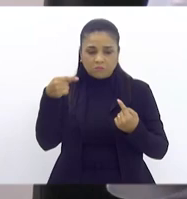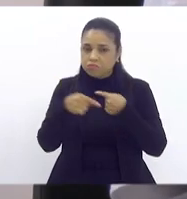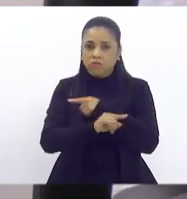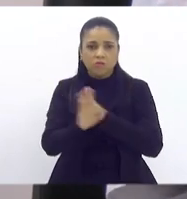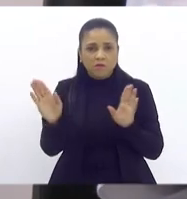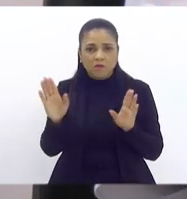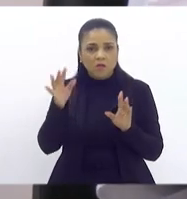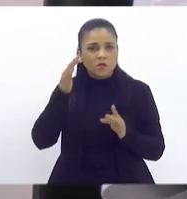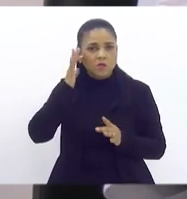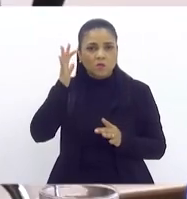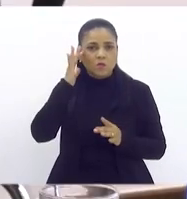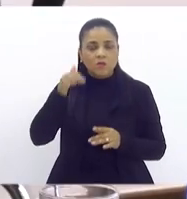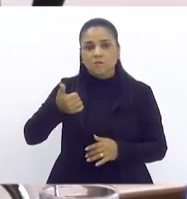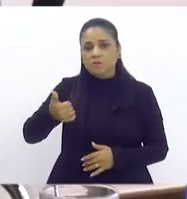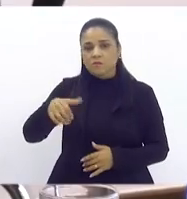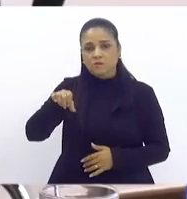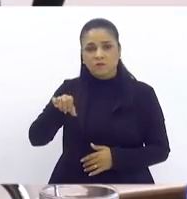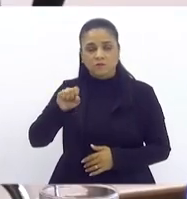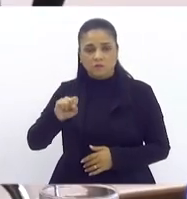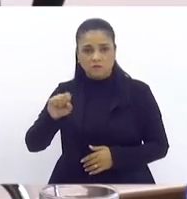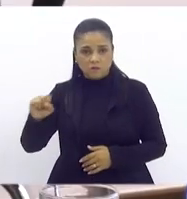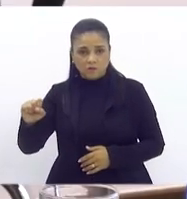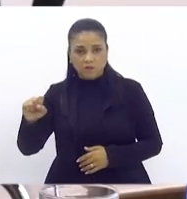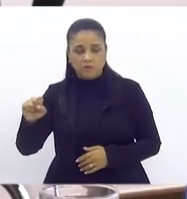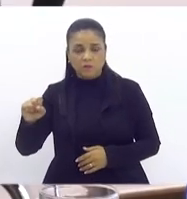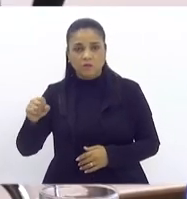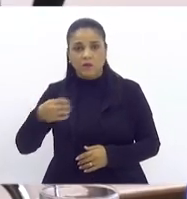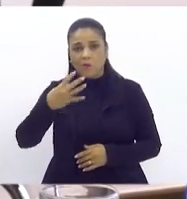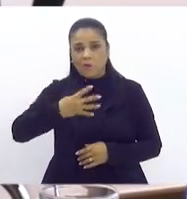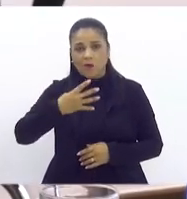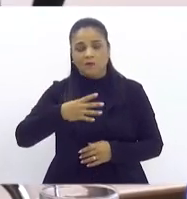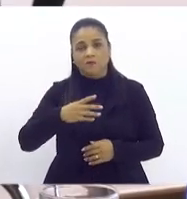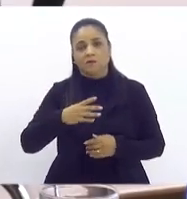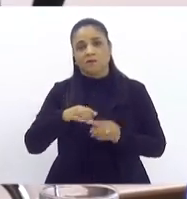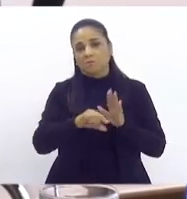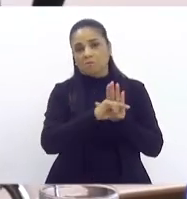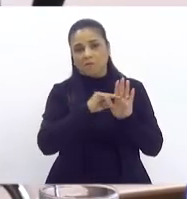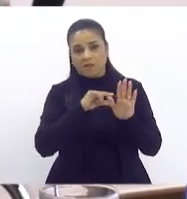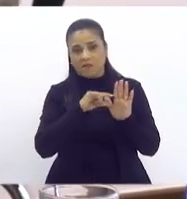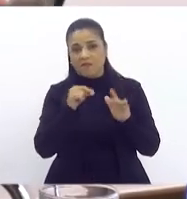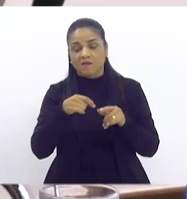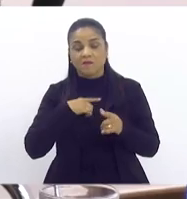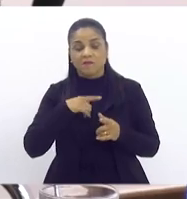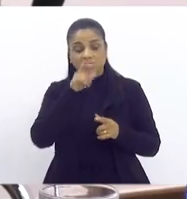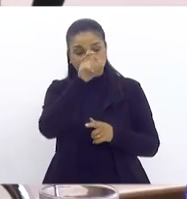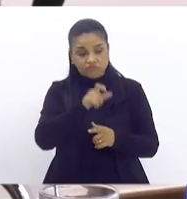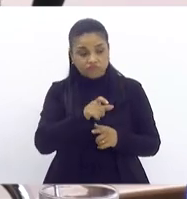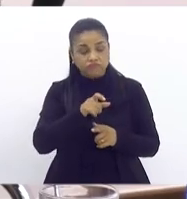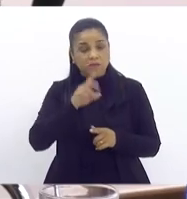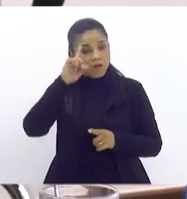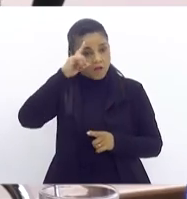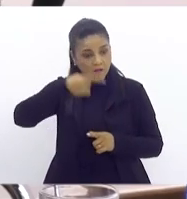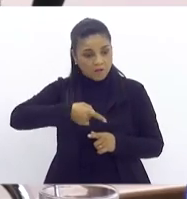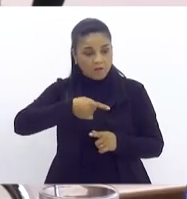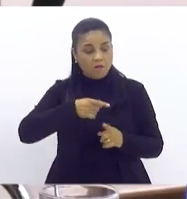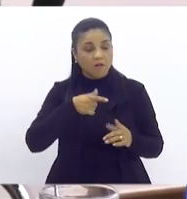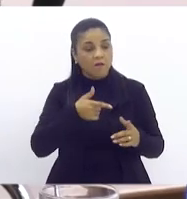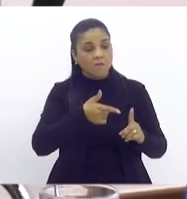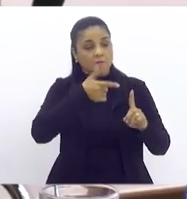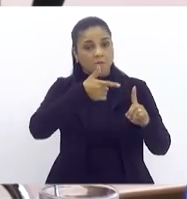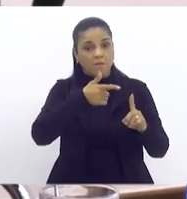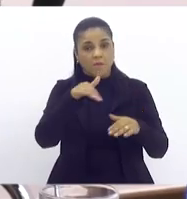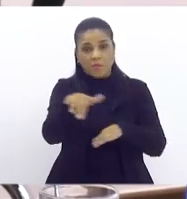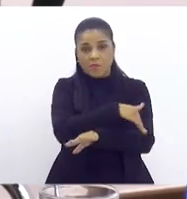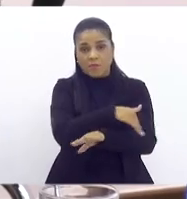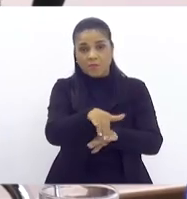1968 a partir da quarta emenda né O que autoriza o sujeito parar alguém na rua né